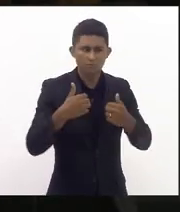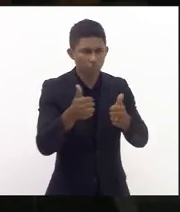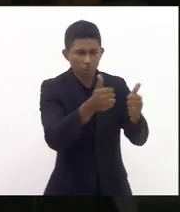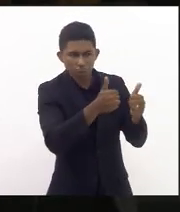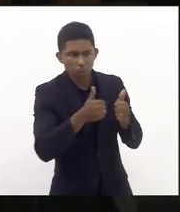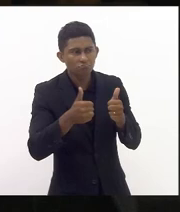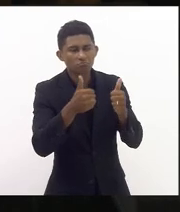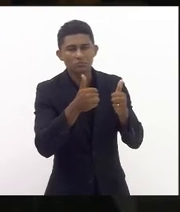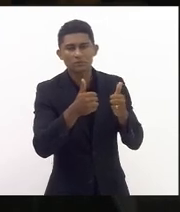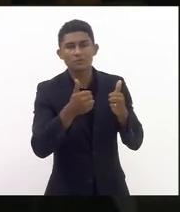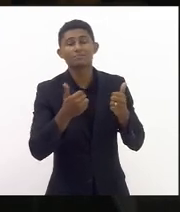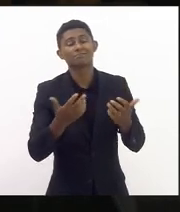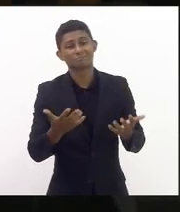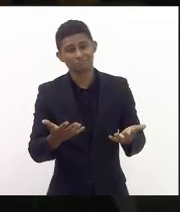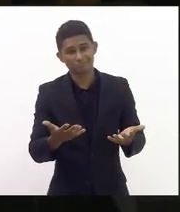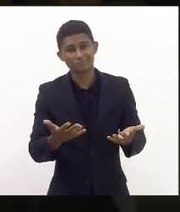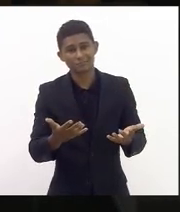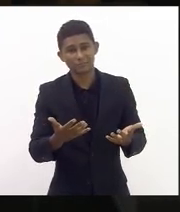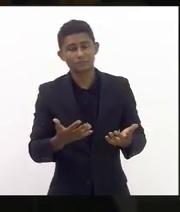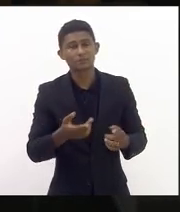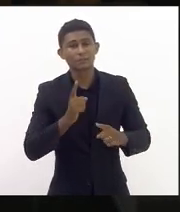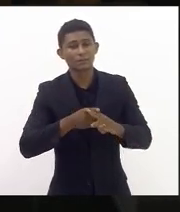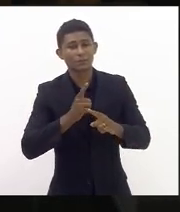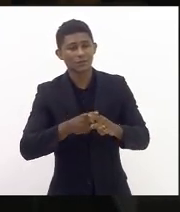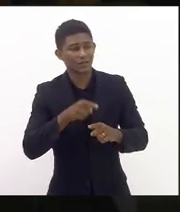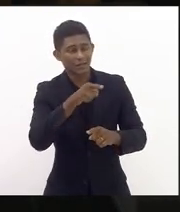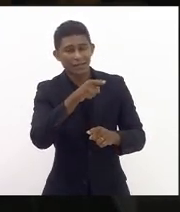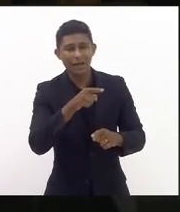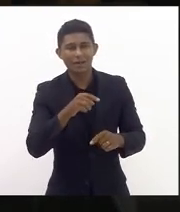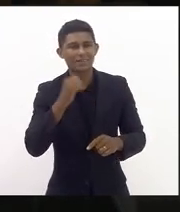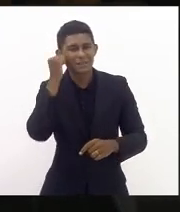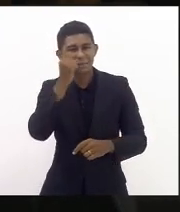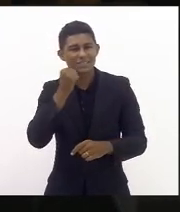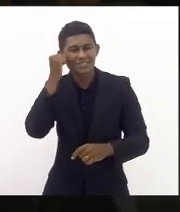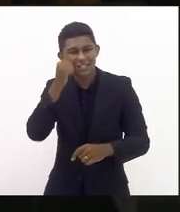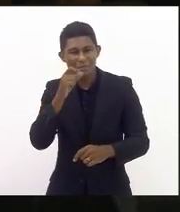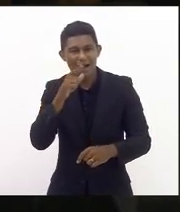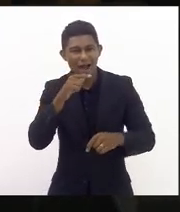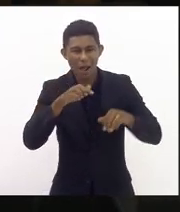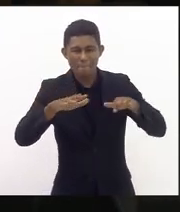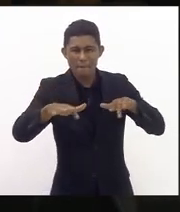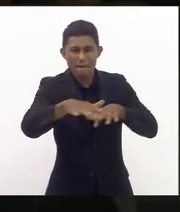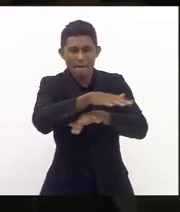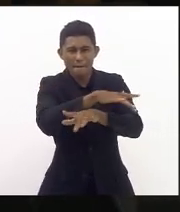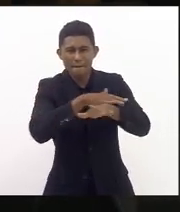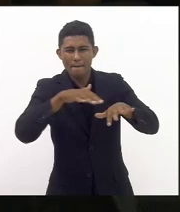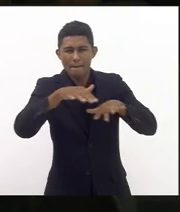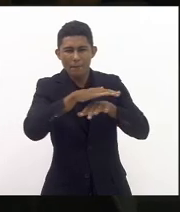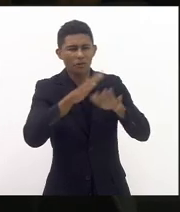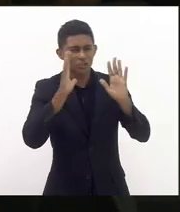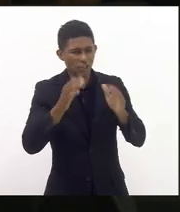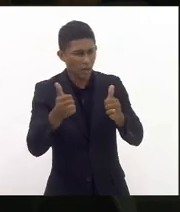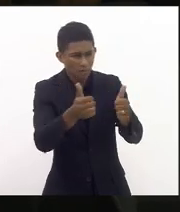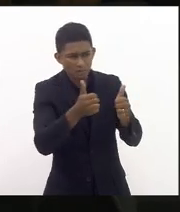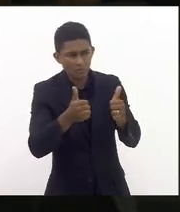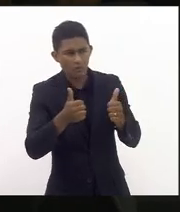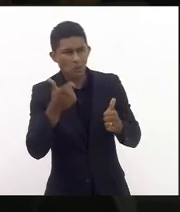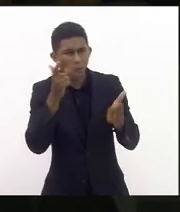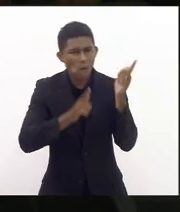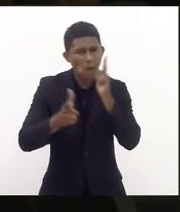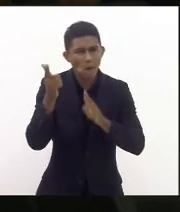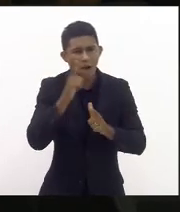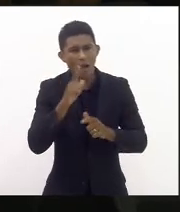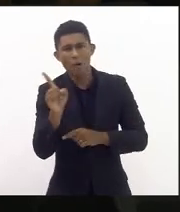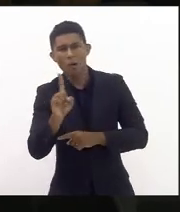capacidade de suporte dessa Baía de Sepetiba, sob todos os aspectos possíveis,